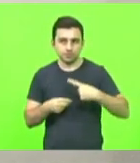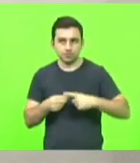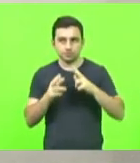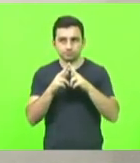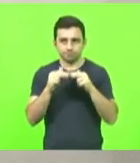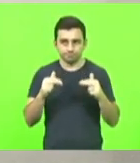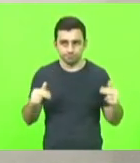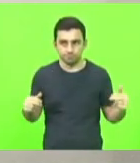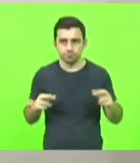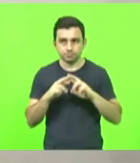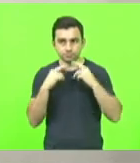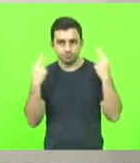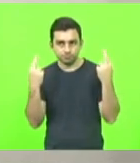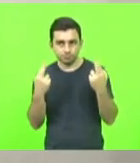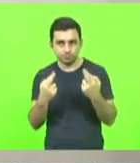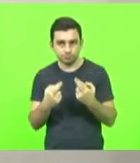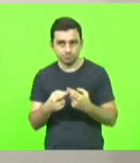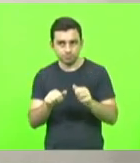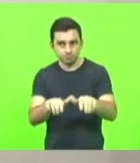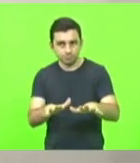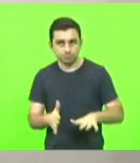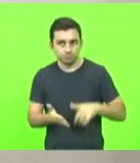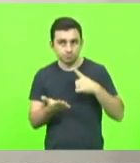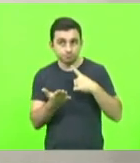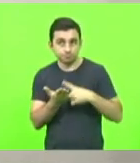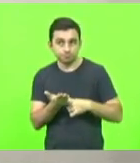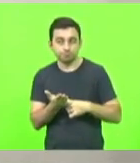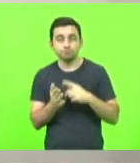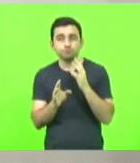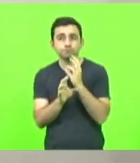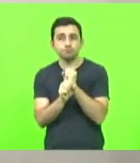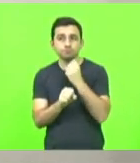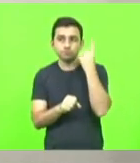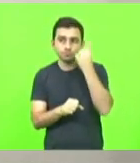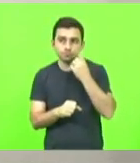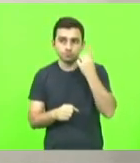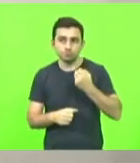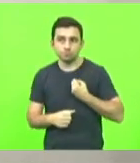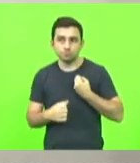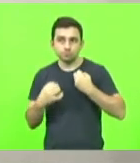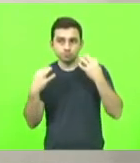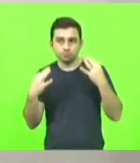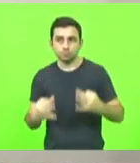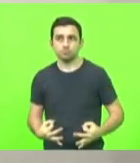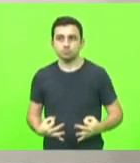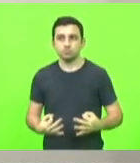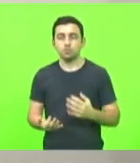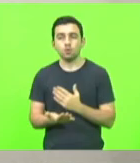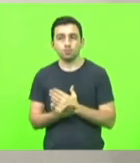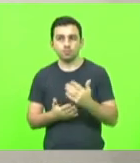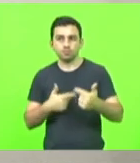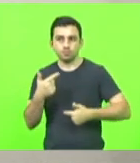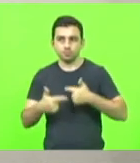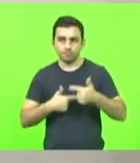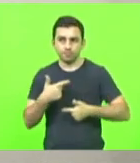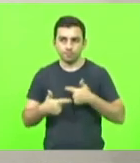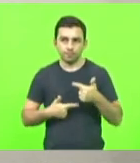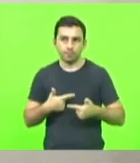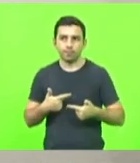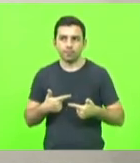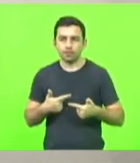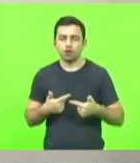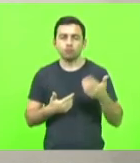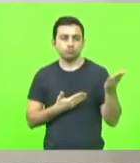reuniu-se a Assembleia Legislativa em sessão ordinária. Havendo quórum regimental, o senhor presidente declarou abertos os trabalhos e convidou o